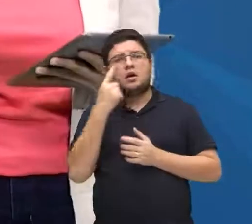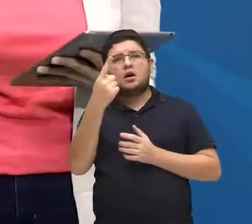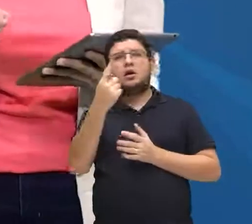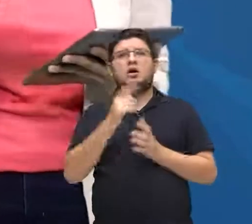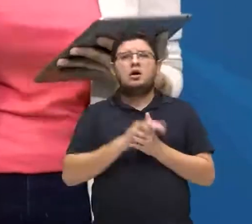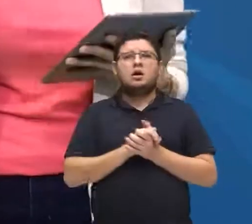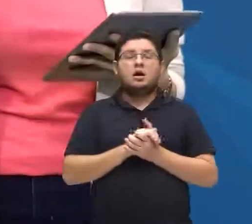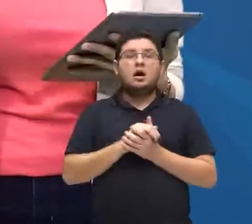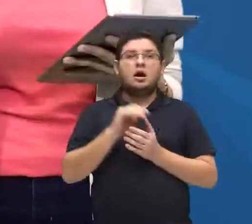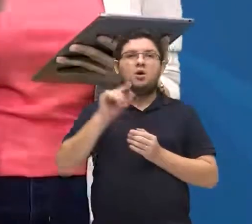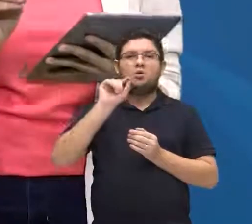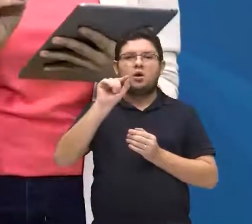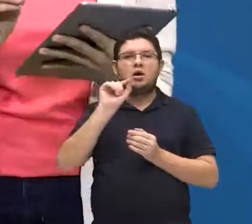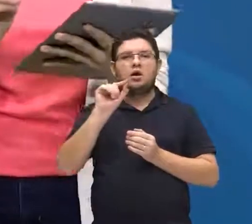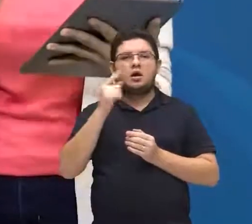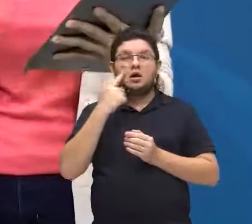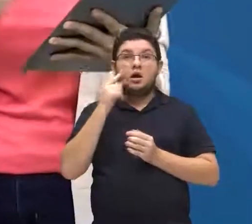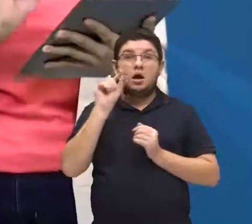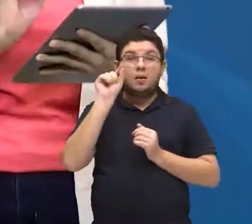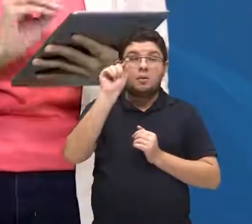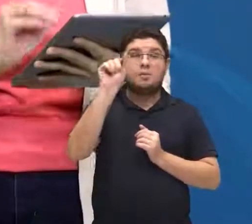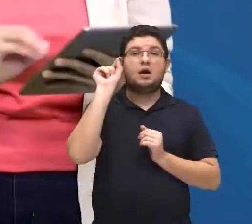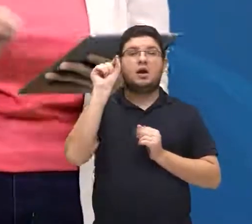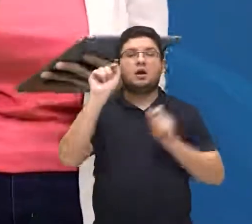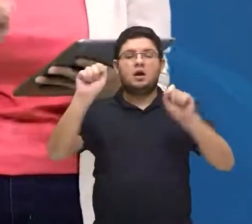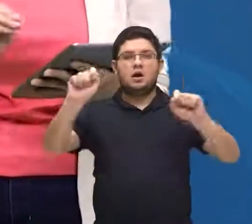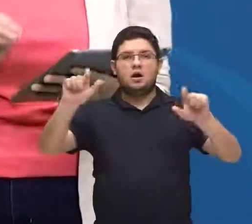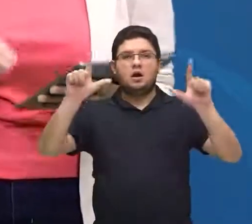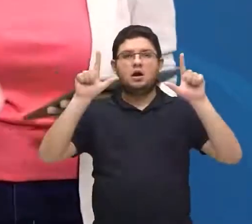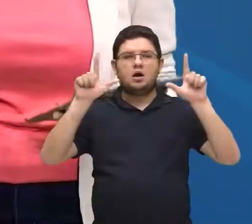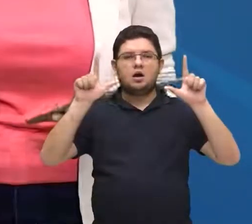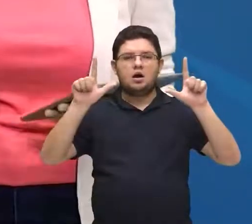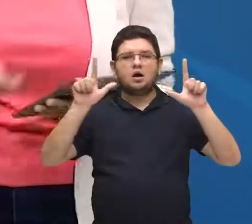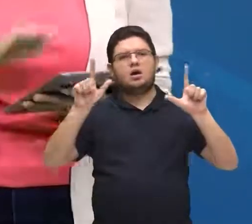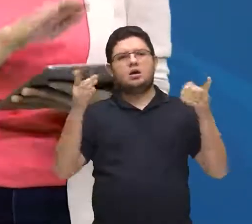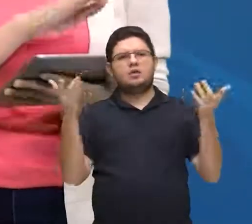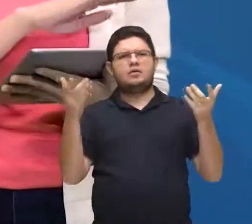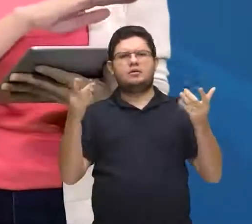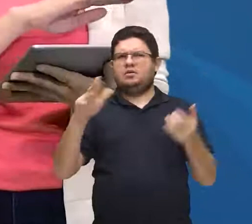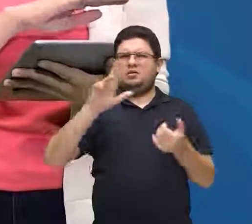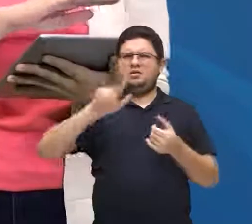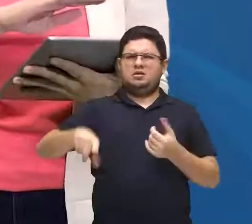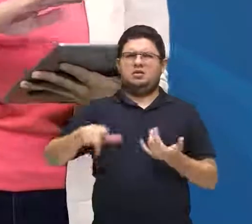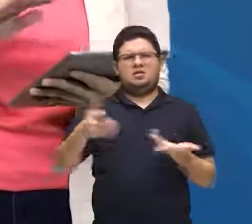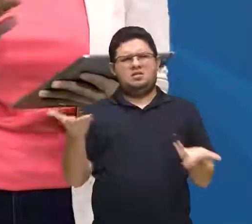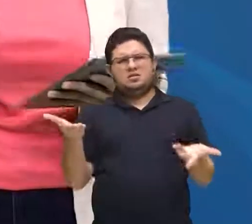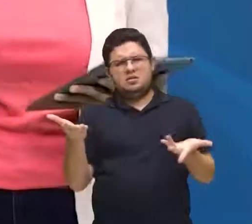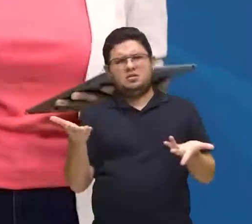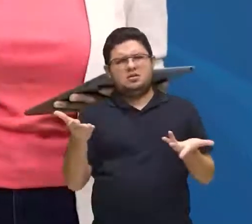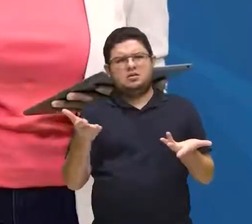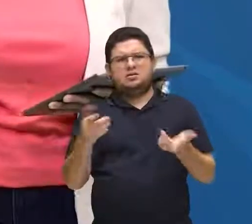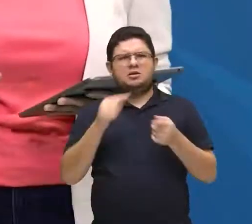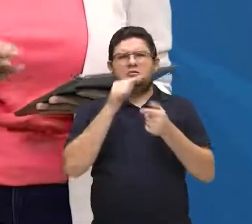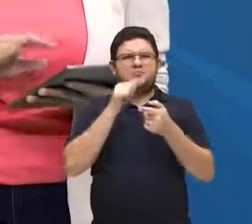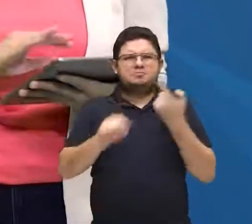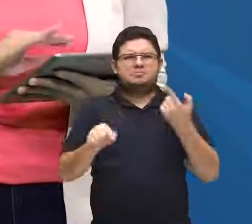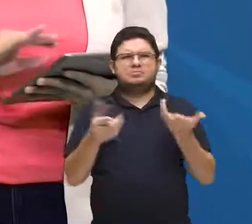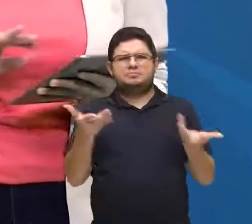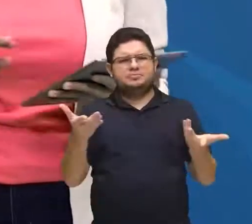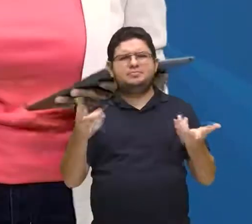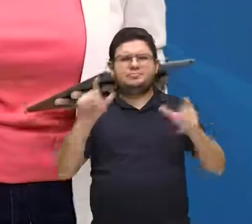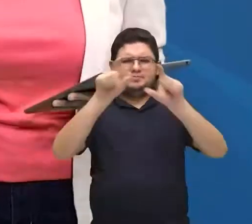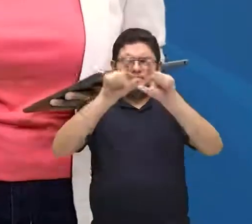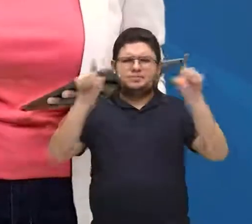tudo mais, e você é induzido a clicar. Quando você clica, você percebe que o conteúdo não tem nada a ver, é